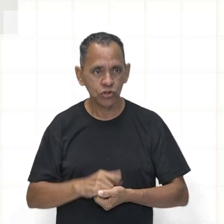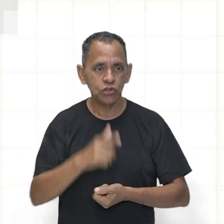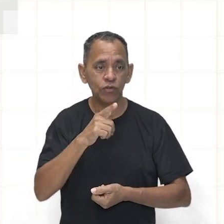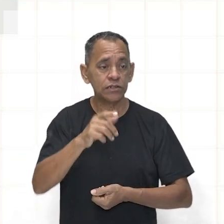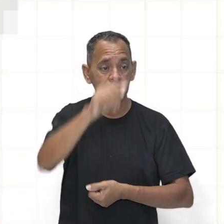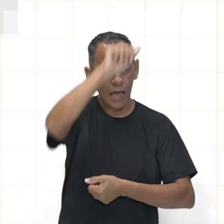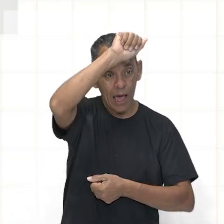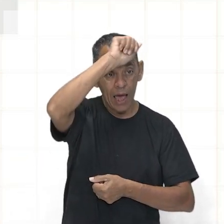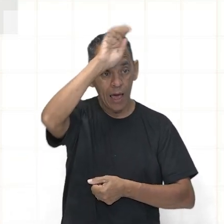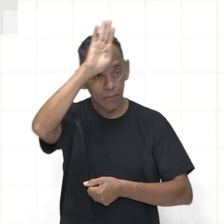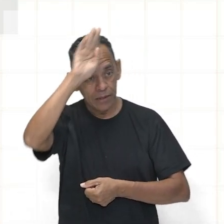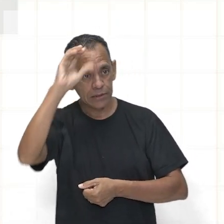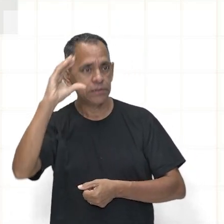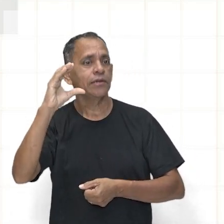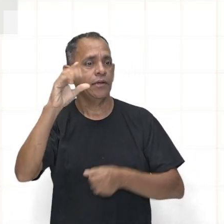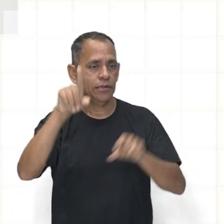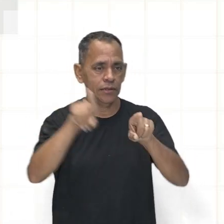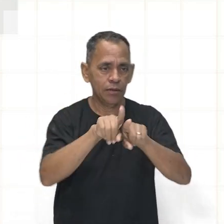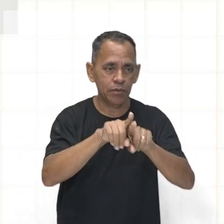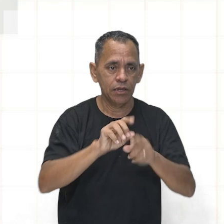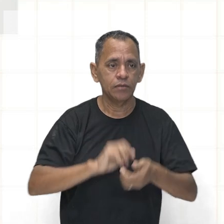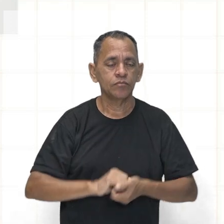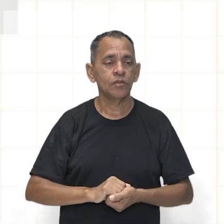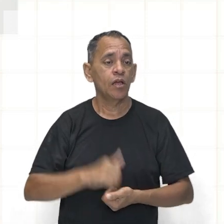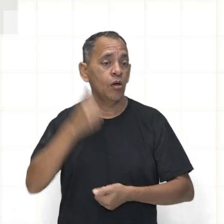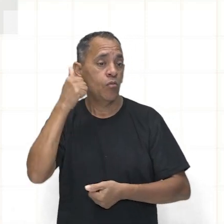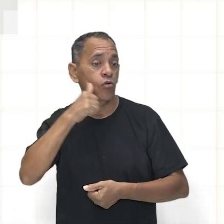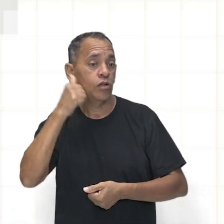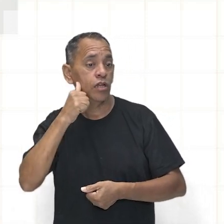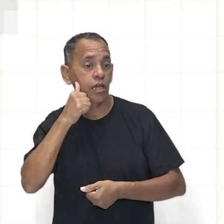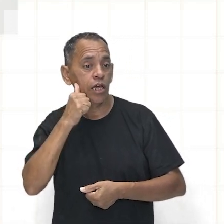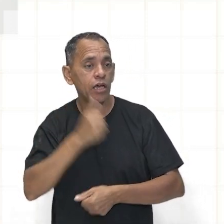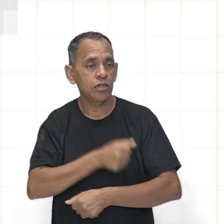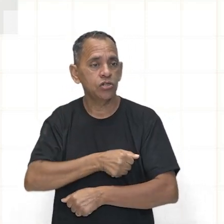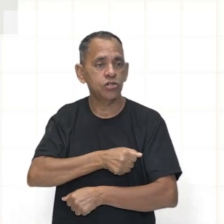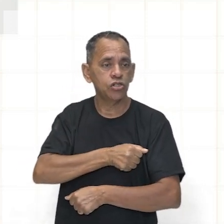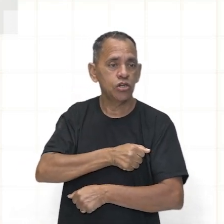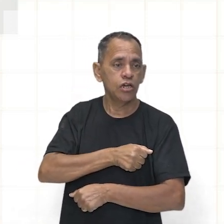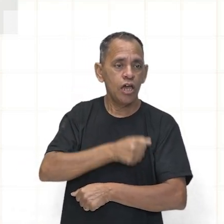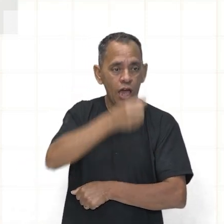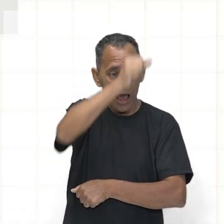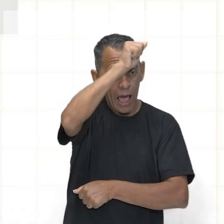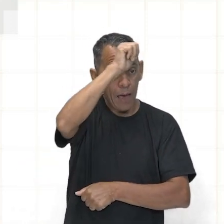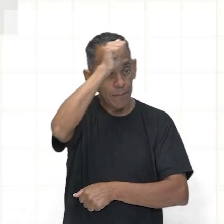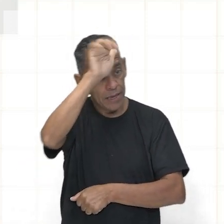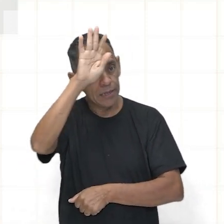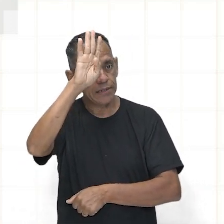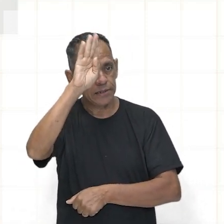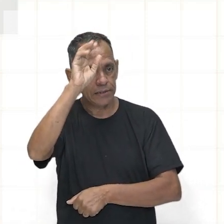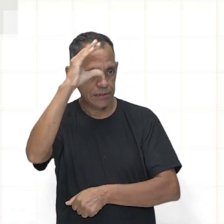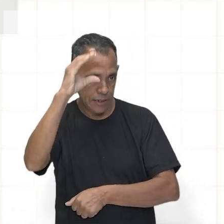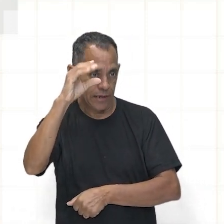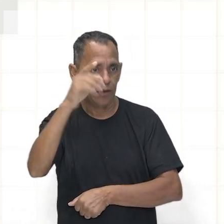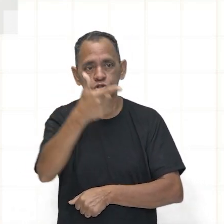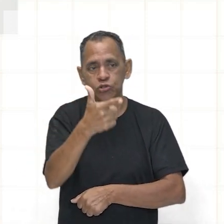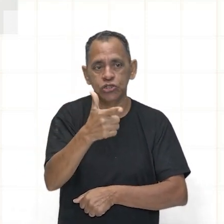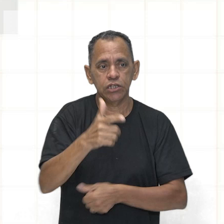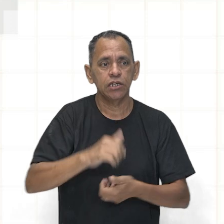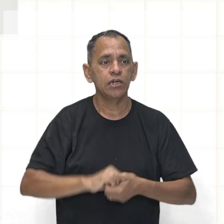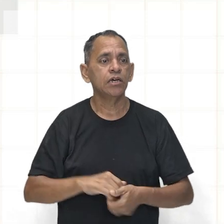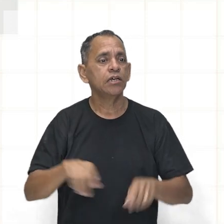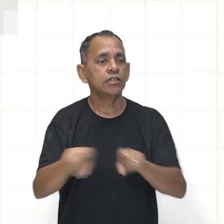fossem alfabetizados. Mulheres, analfabetos e mendigos foram excluídos desse